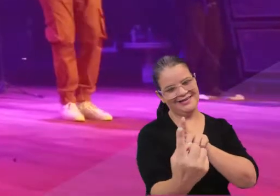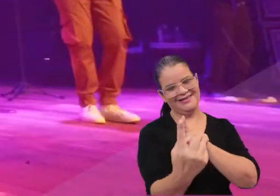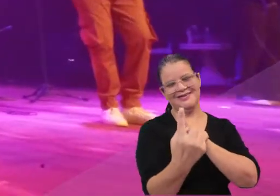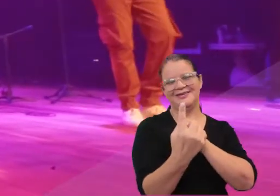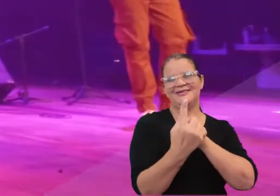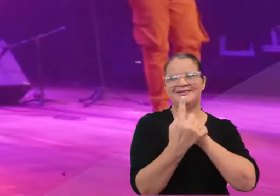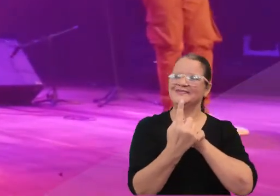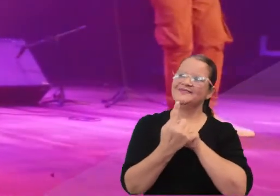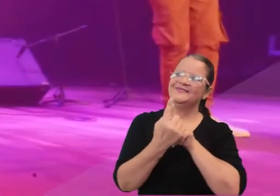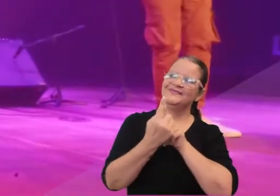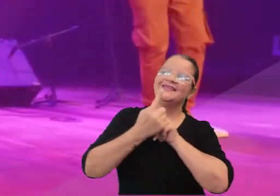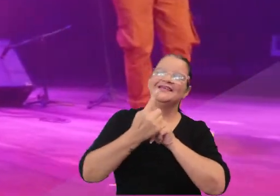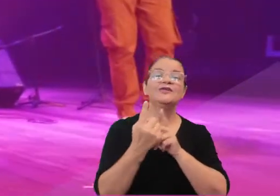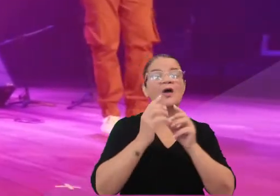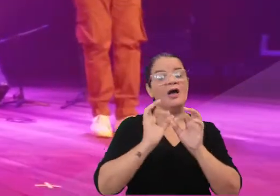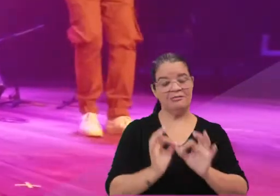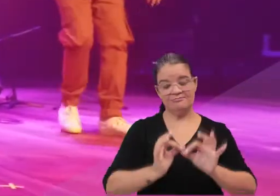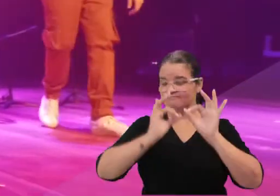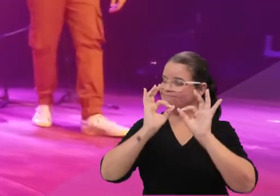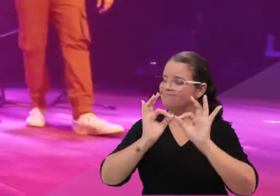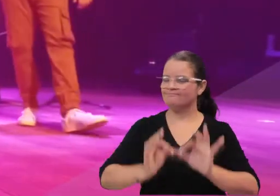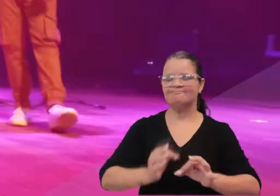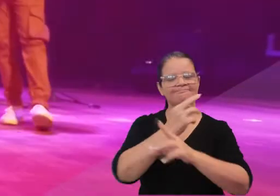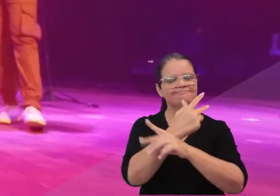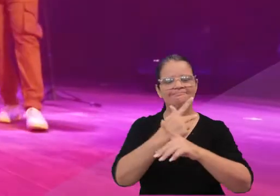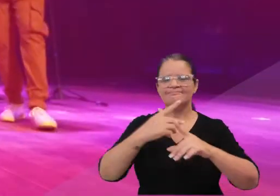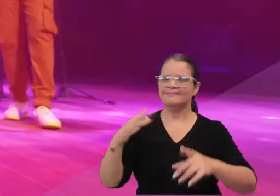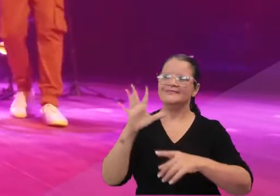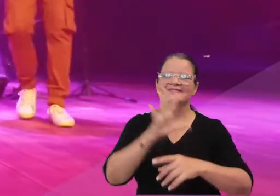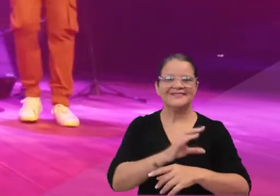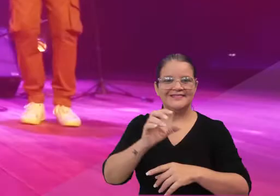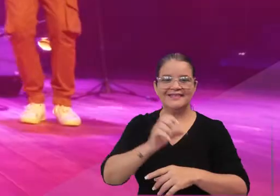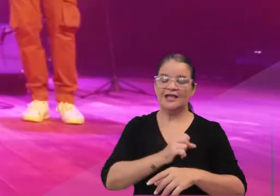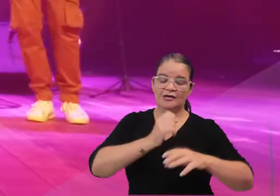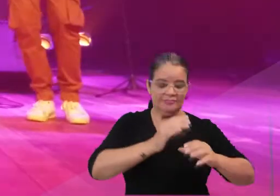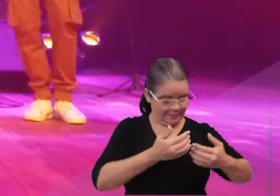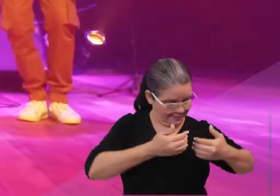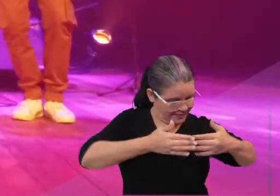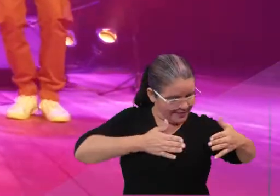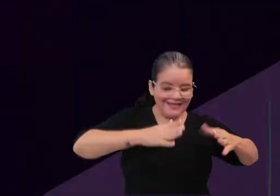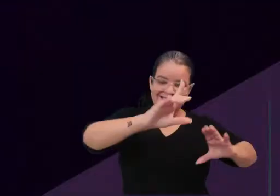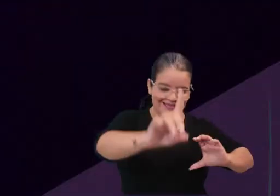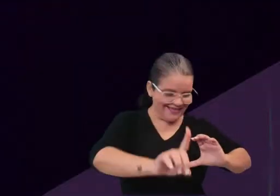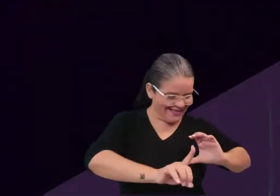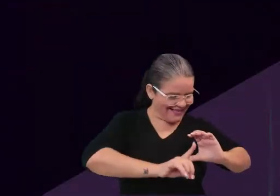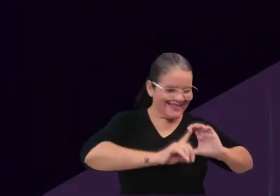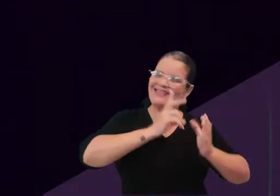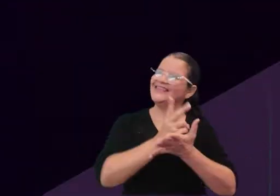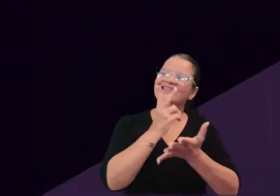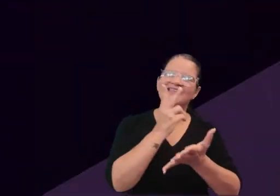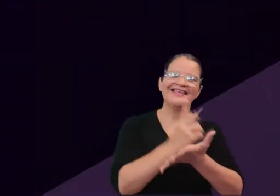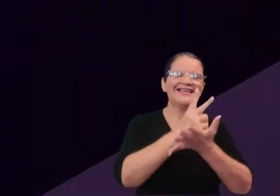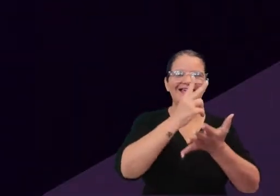amor, na hora que você chegar. E de uma coisa fique certa,